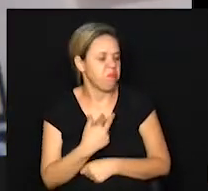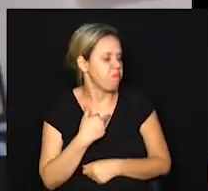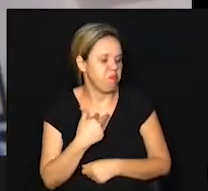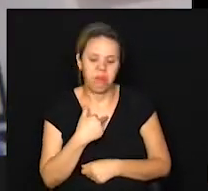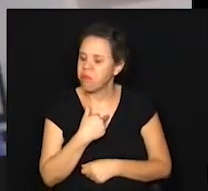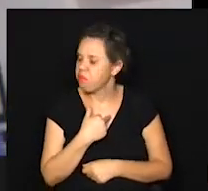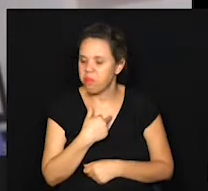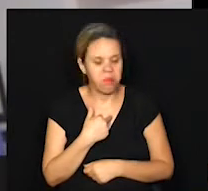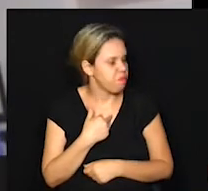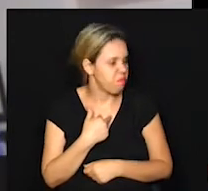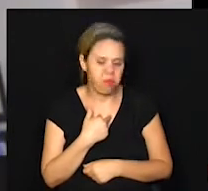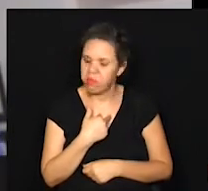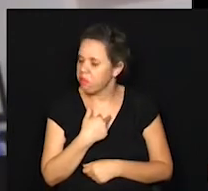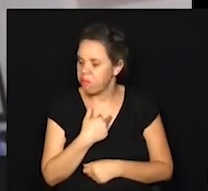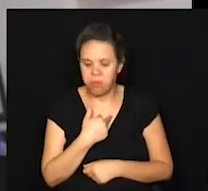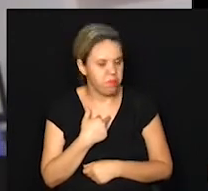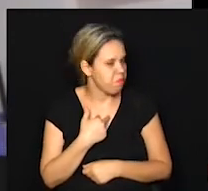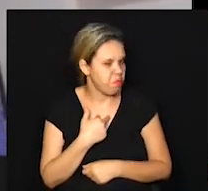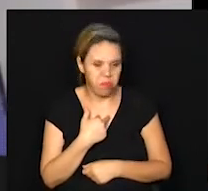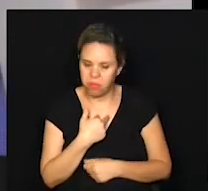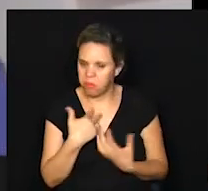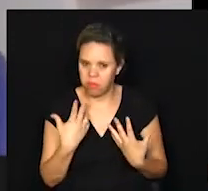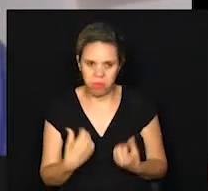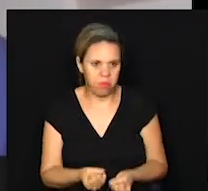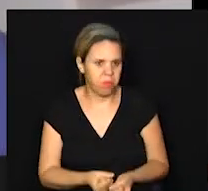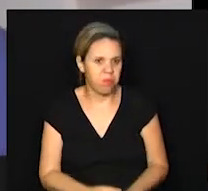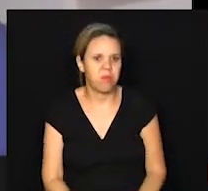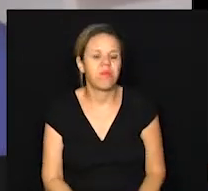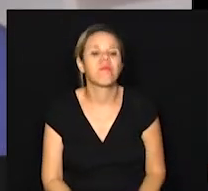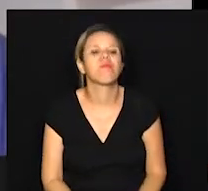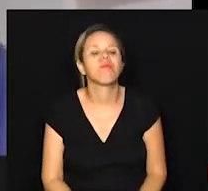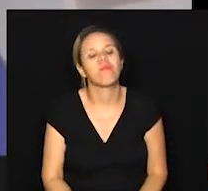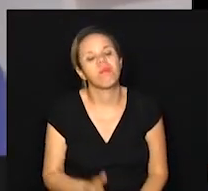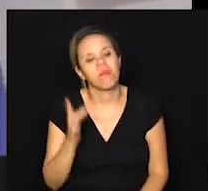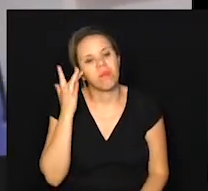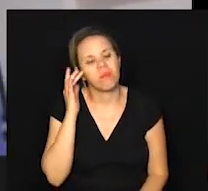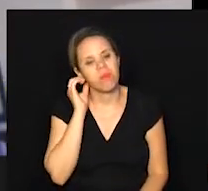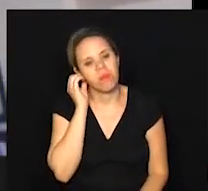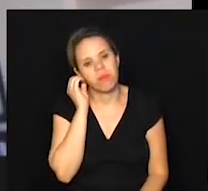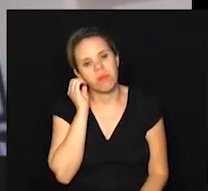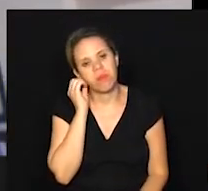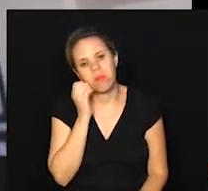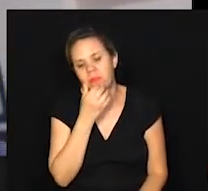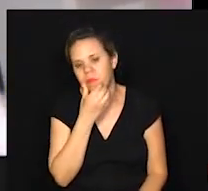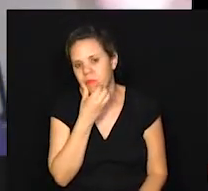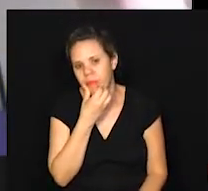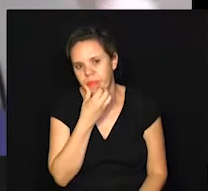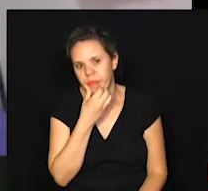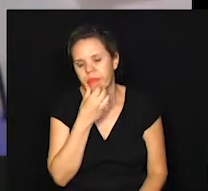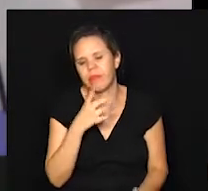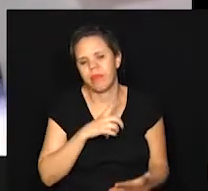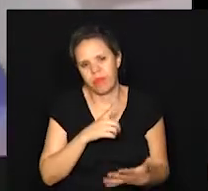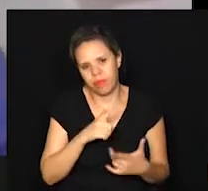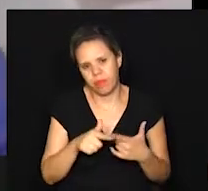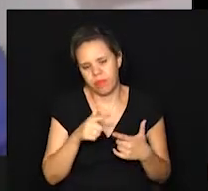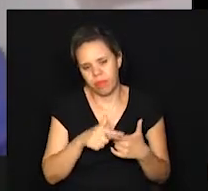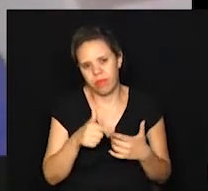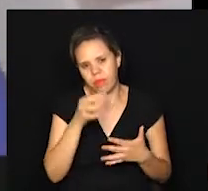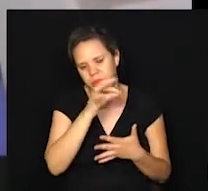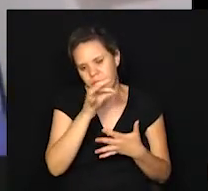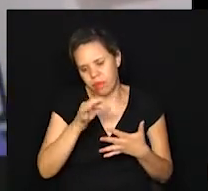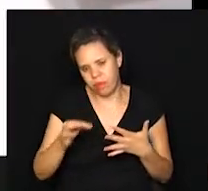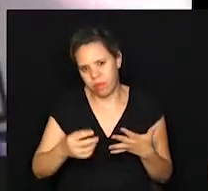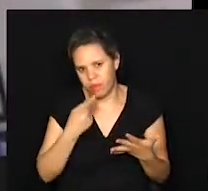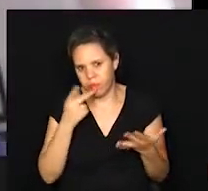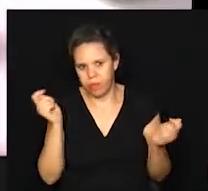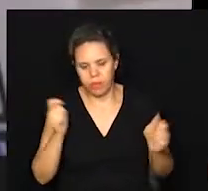ser, sob nenhuma hipótese, senhor presidente, tolerado. Então, eu acho que, dentre outras questões, que eu poderia muito bem elencar aqui,